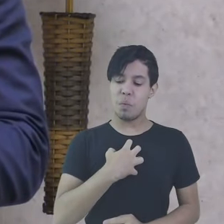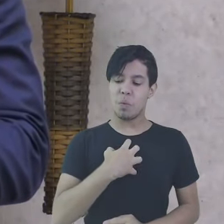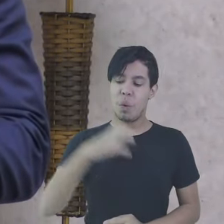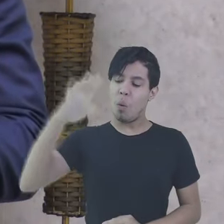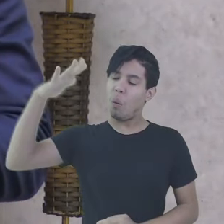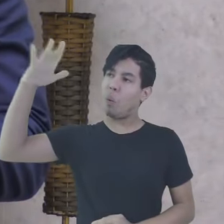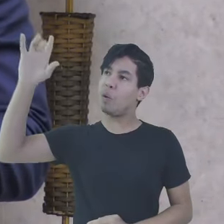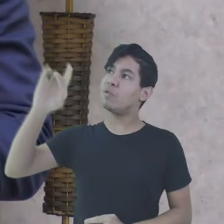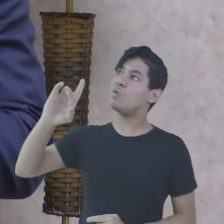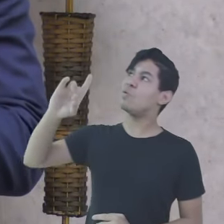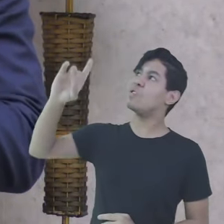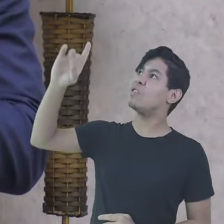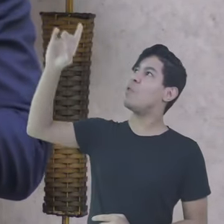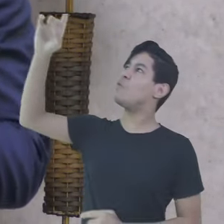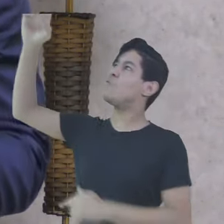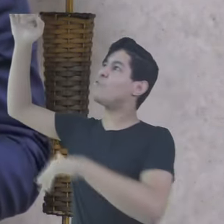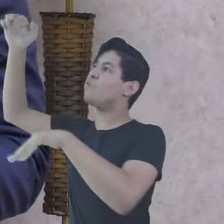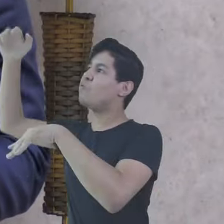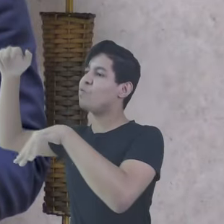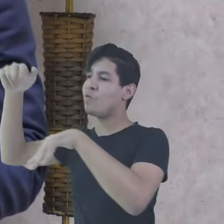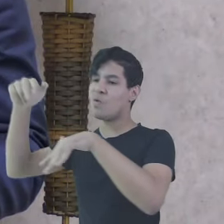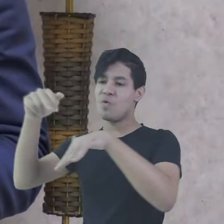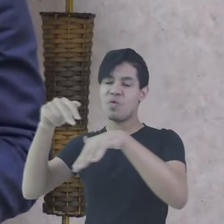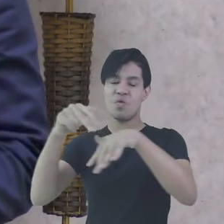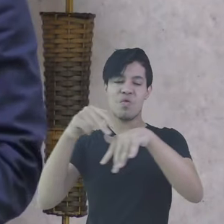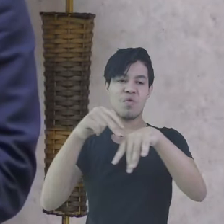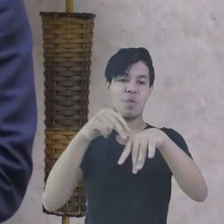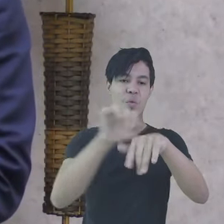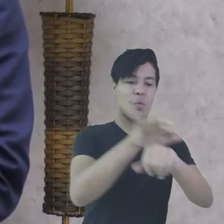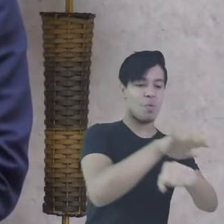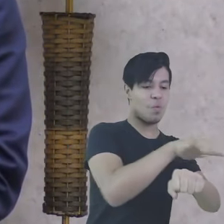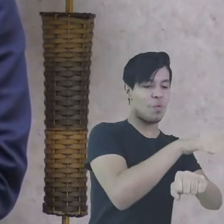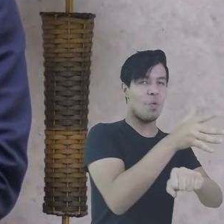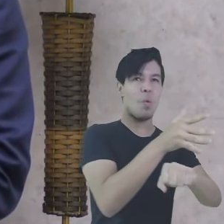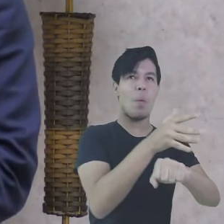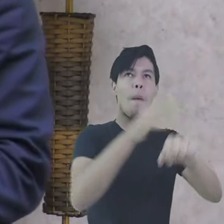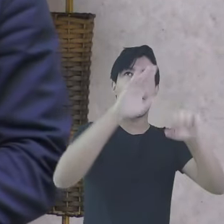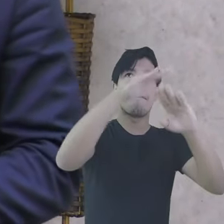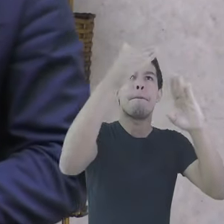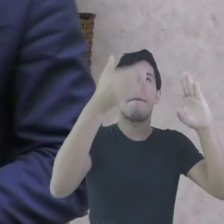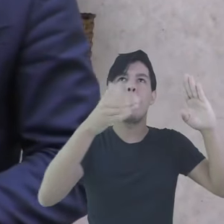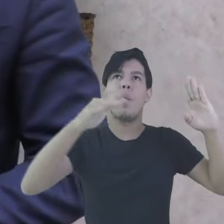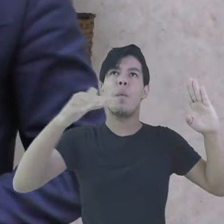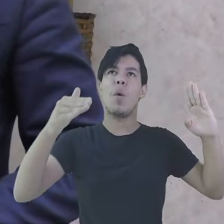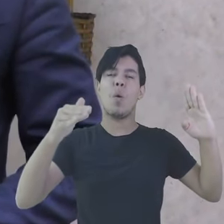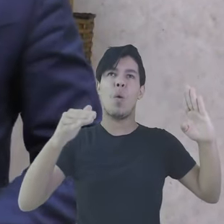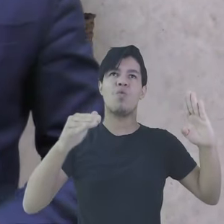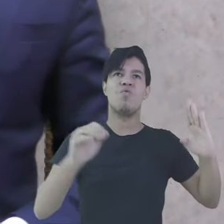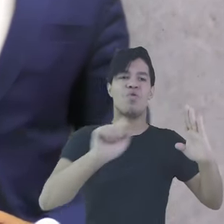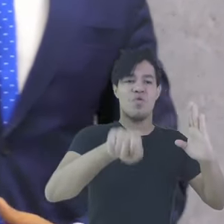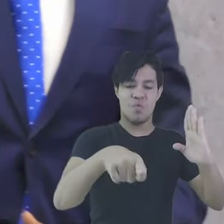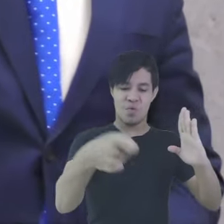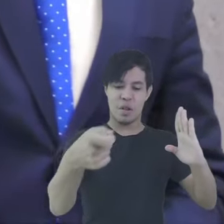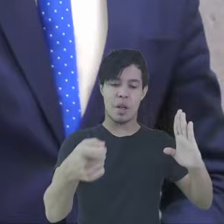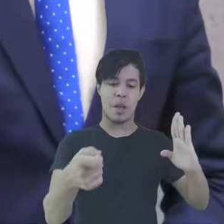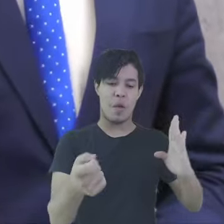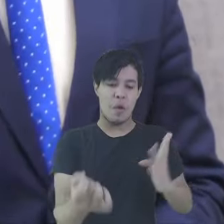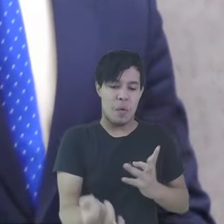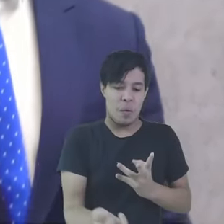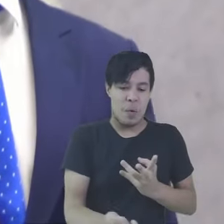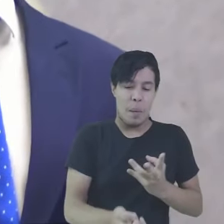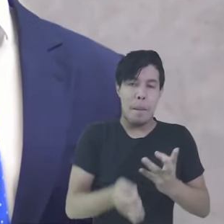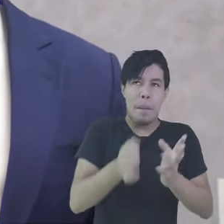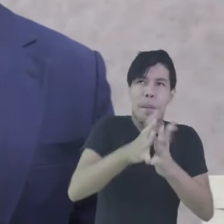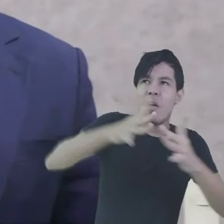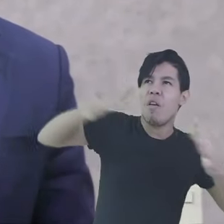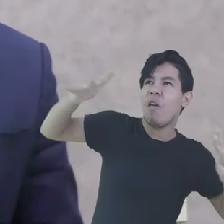sobre o monte, o povo viu uma espessa nuvem. E aí diz no verso 18, o monte Sinai fumegava com a presença do Senhor que